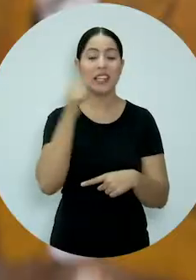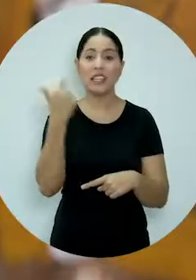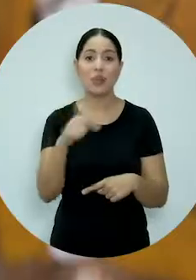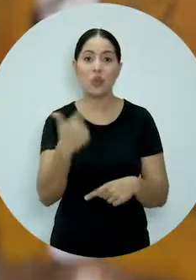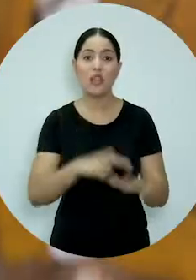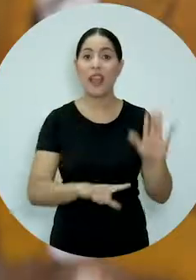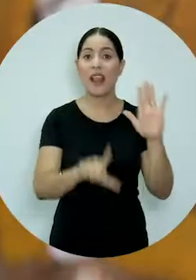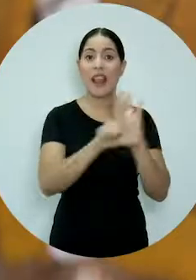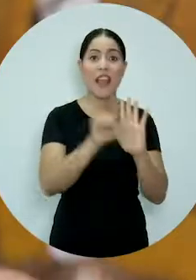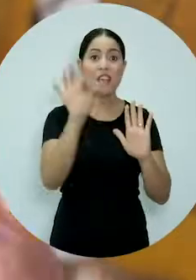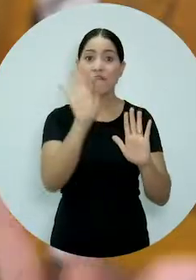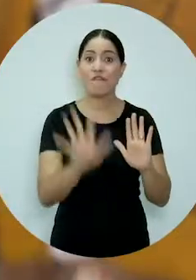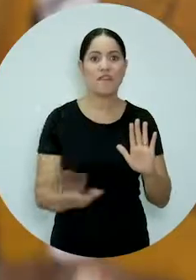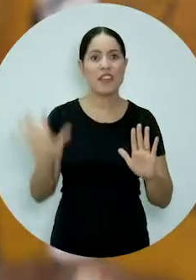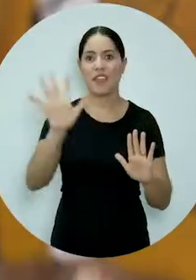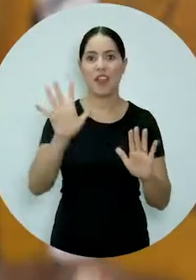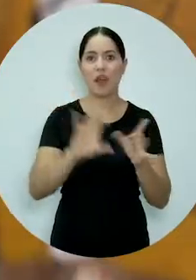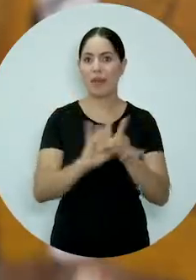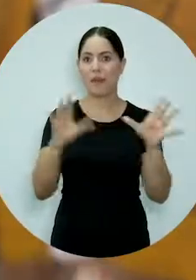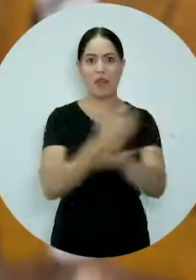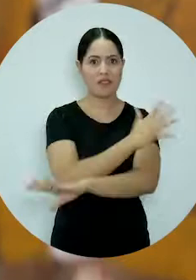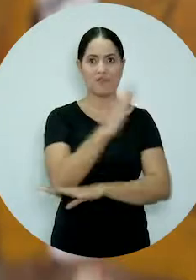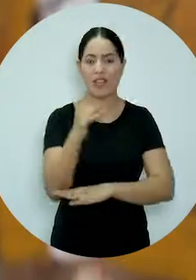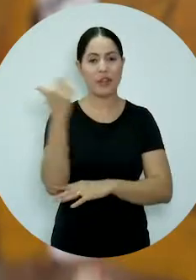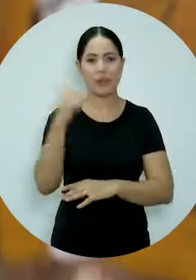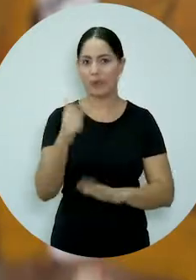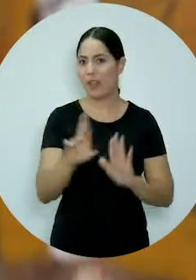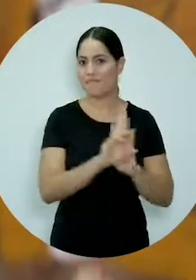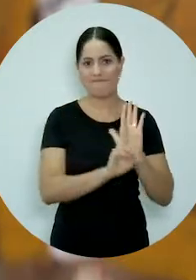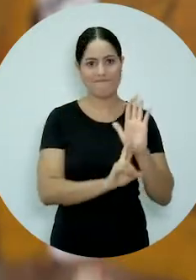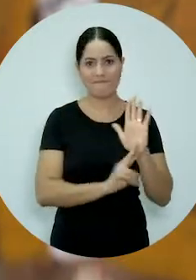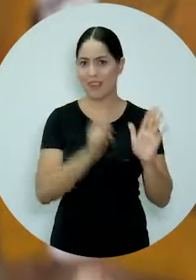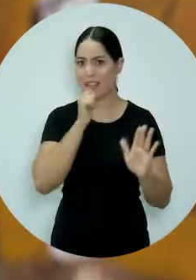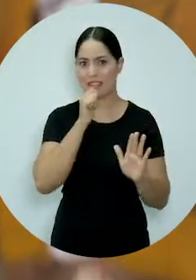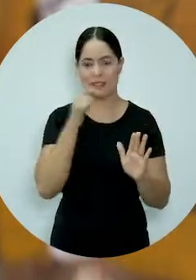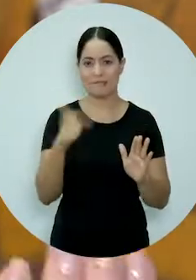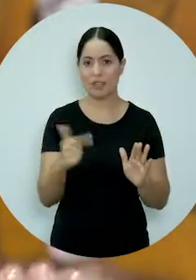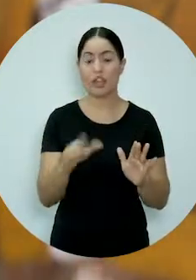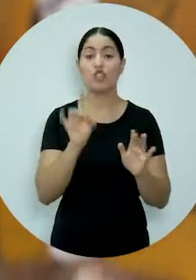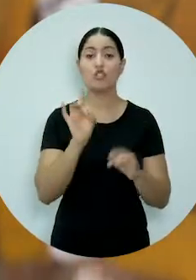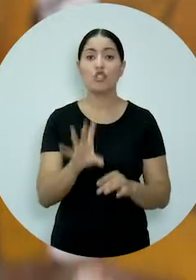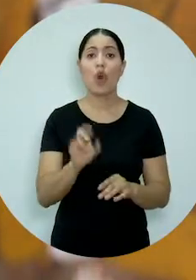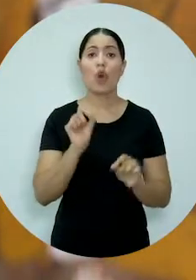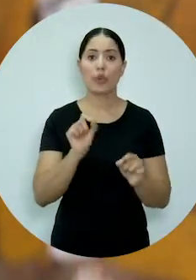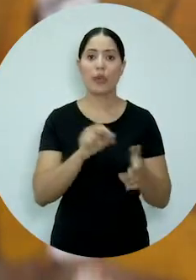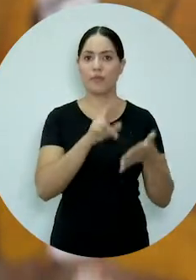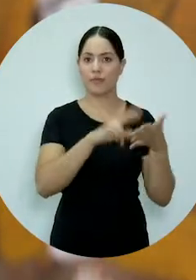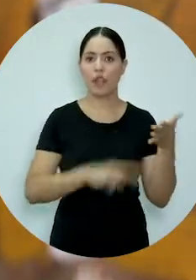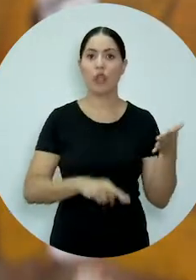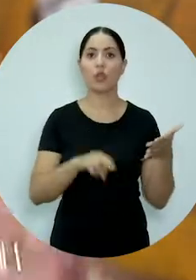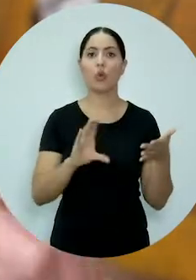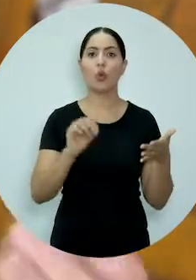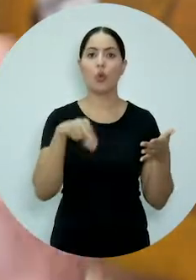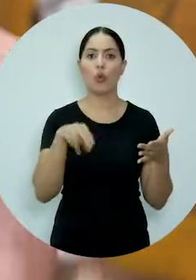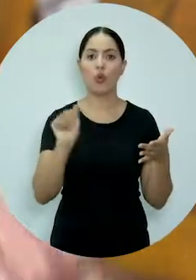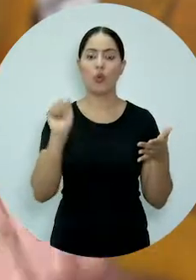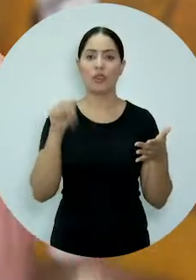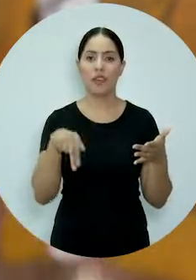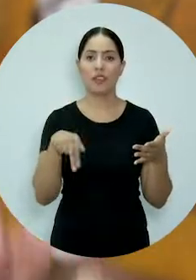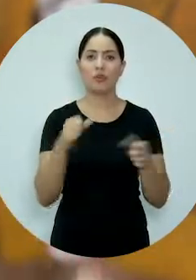não temos uma lei federal sobre licenciamento ambiental. O que nós temos? Temos uma resolução do CONAMA, que